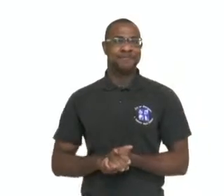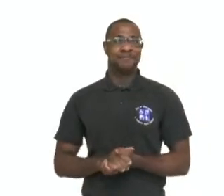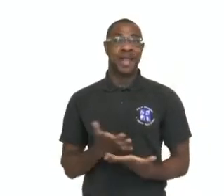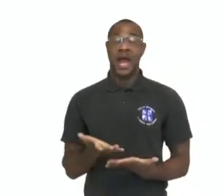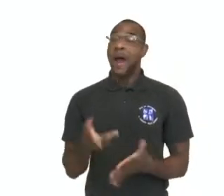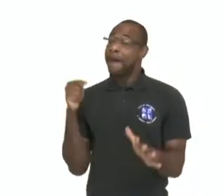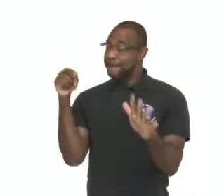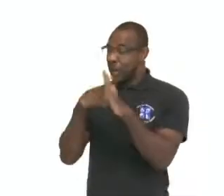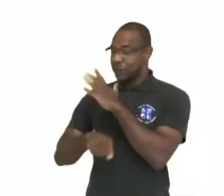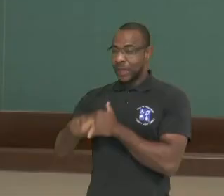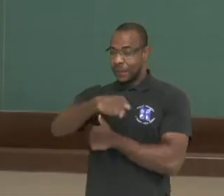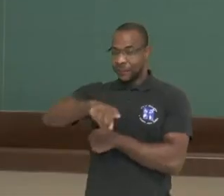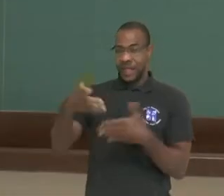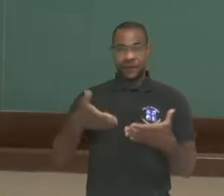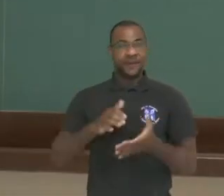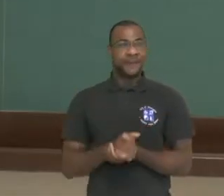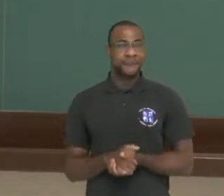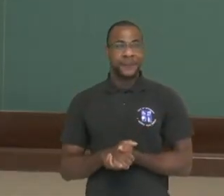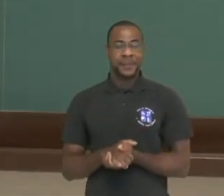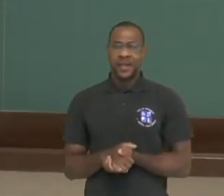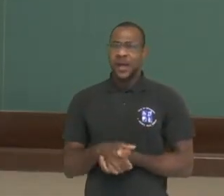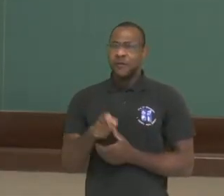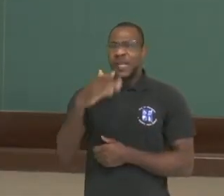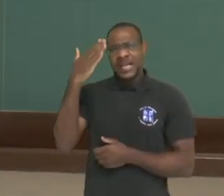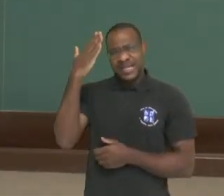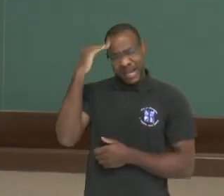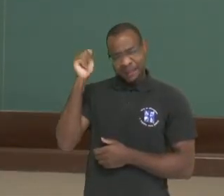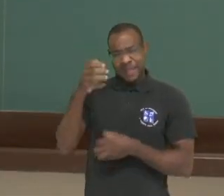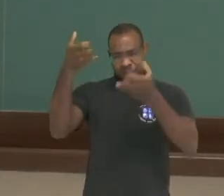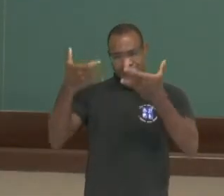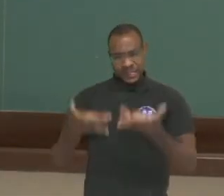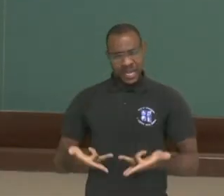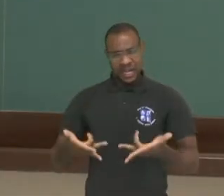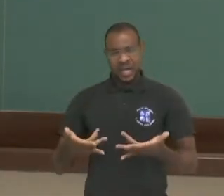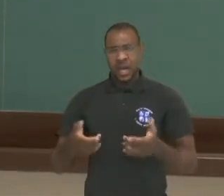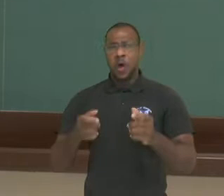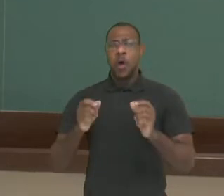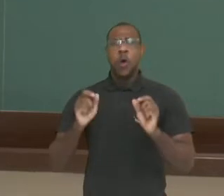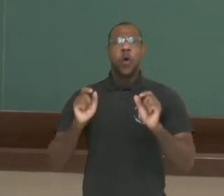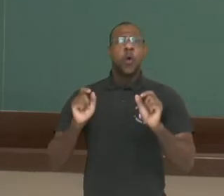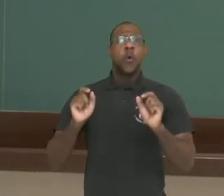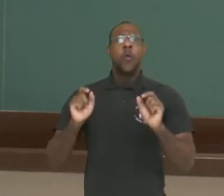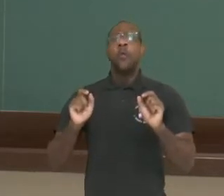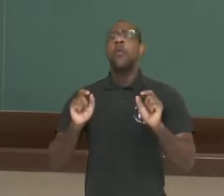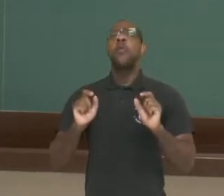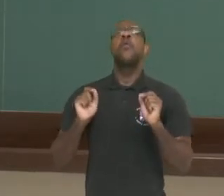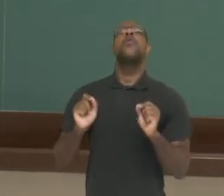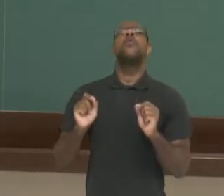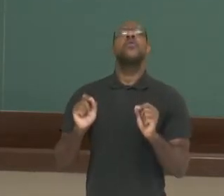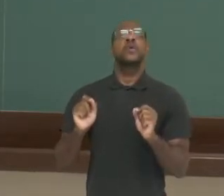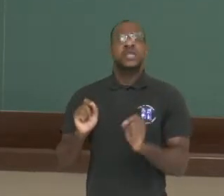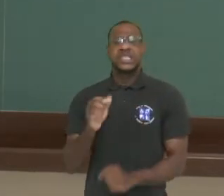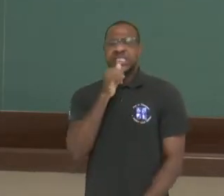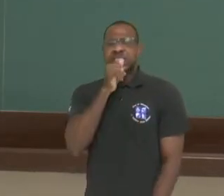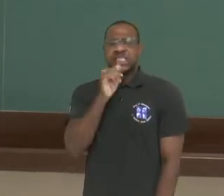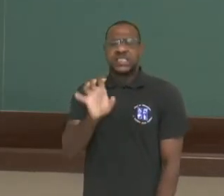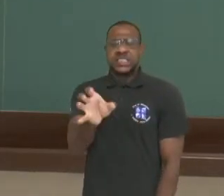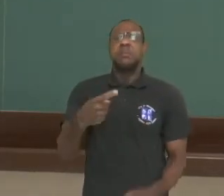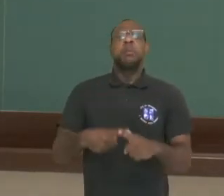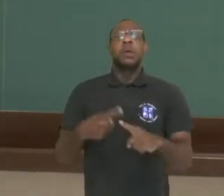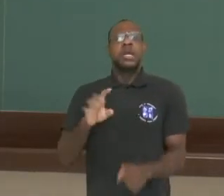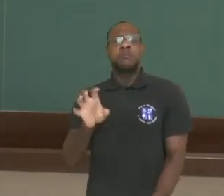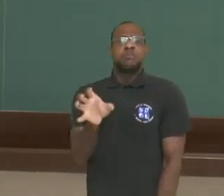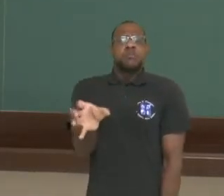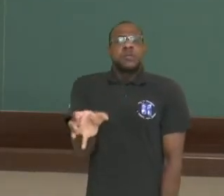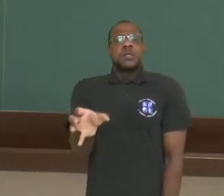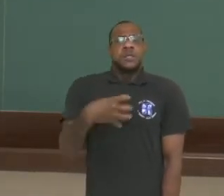quero perguntar para você, você saberia explicar sobre esses choquinhos aí? Como